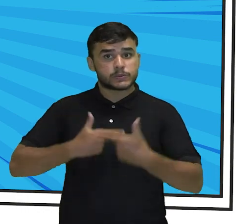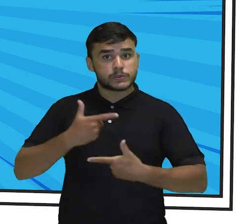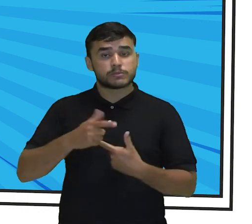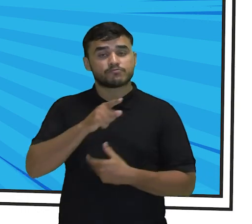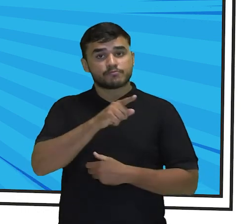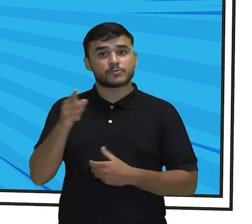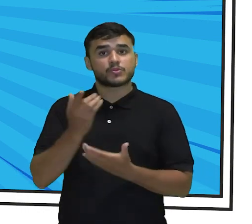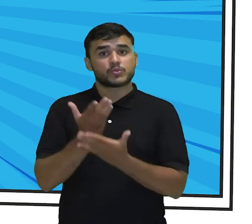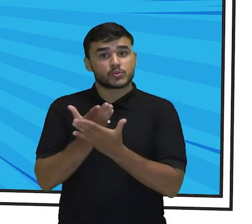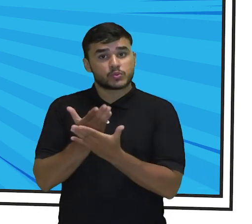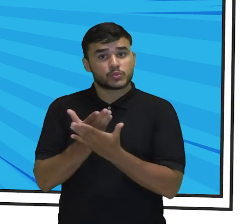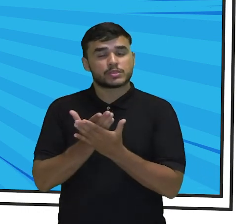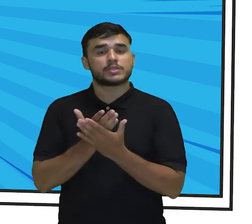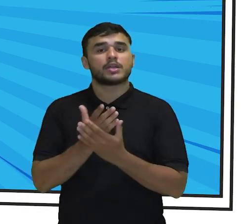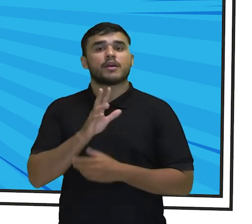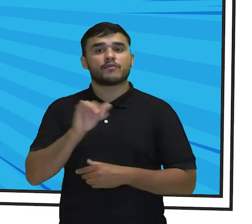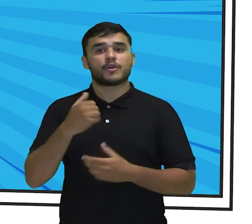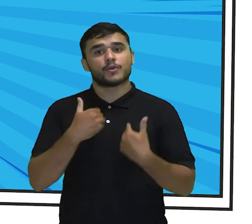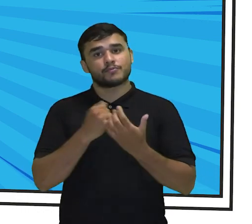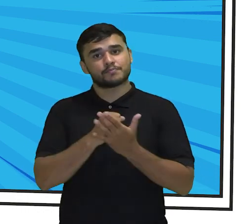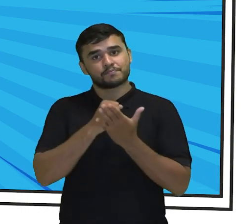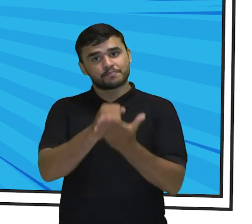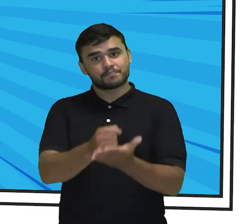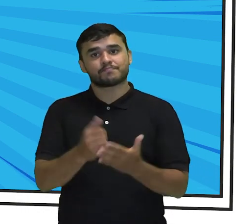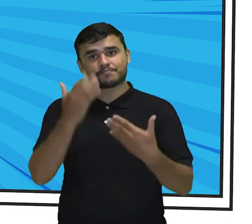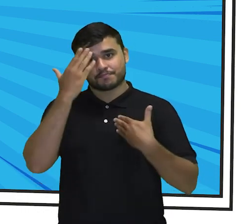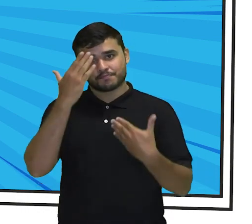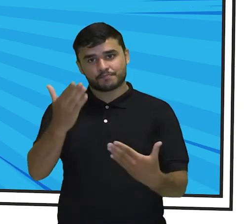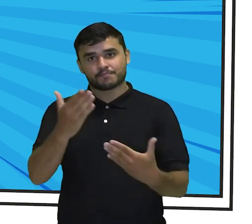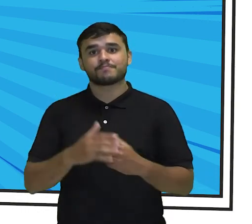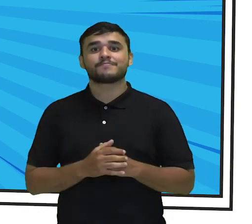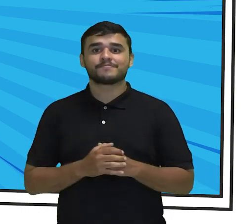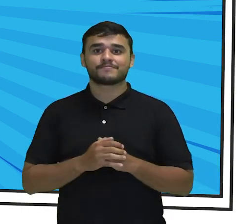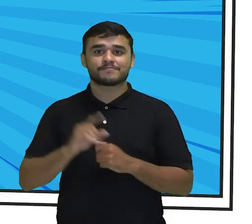e no que pudermos ajudar, estaremos aqui. Muito obrigado e até a próxima.